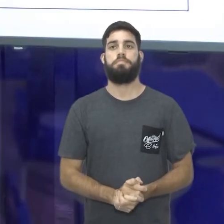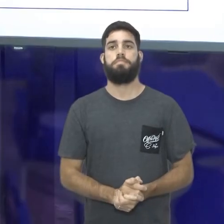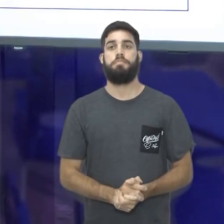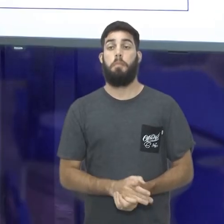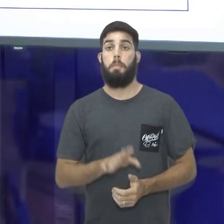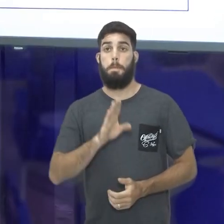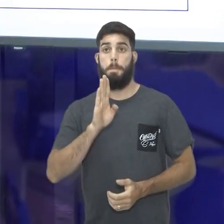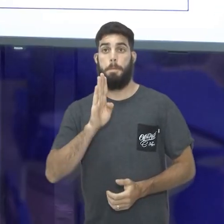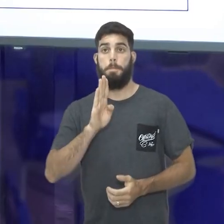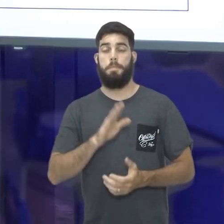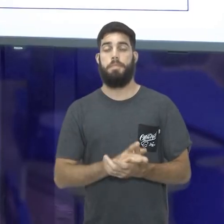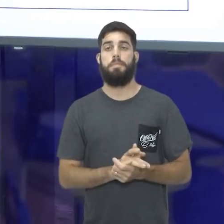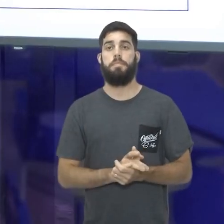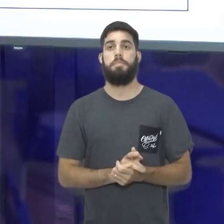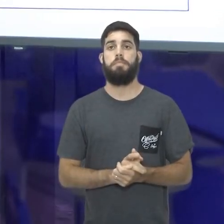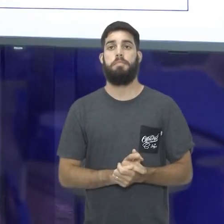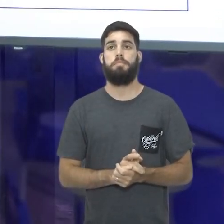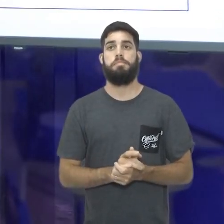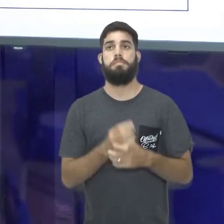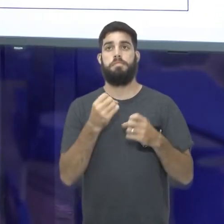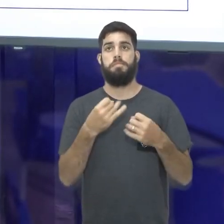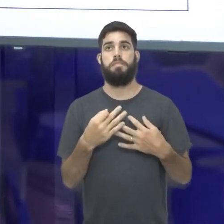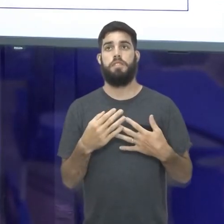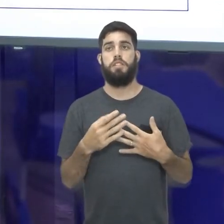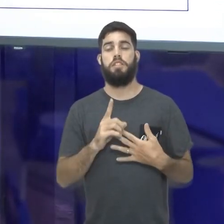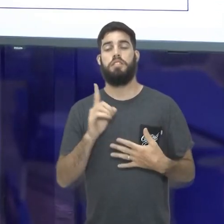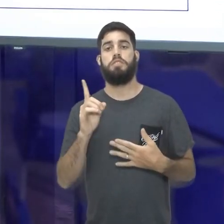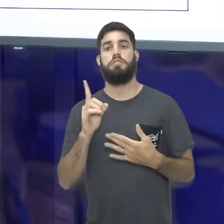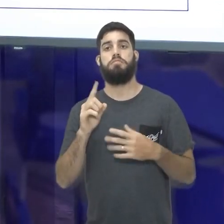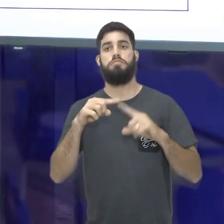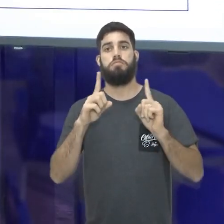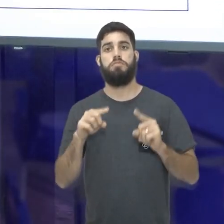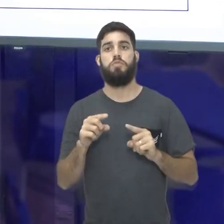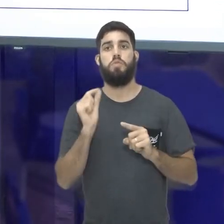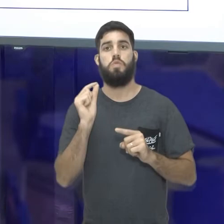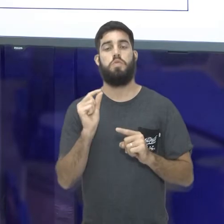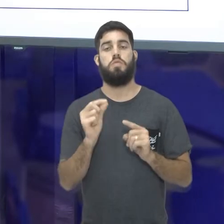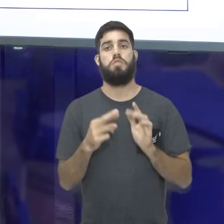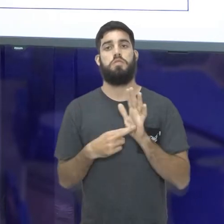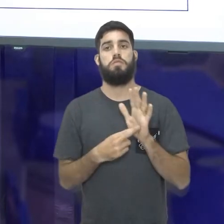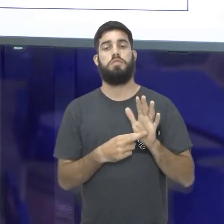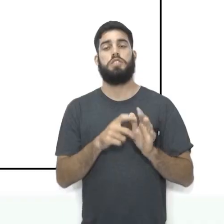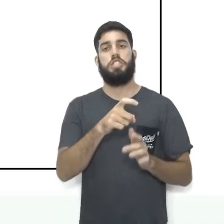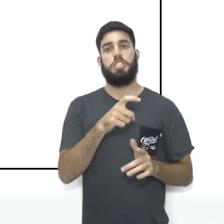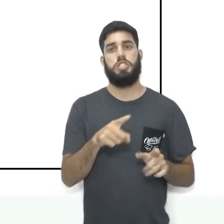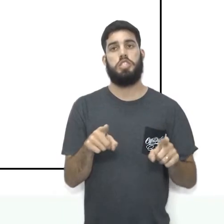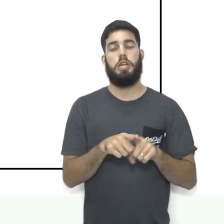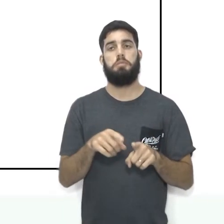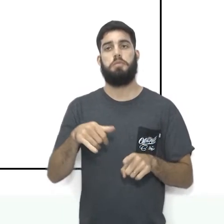No item B, ele diz o seguinte: nesse sistema, o que representa x e o y?